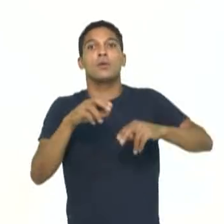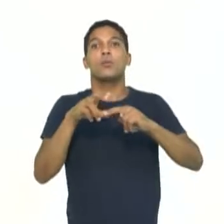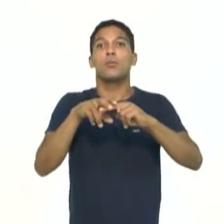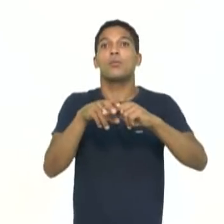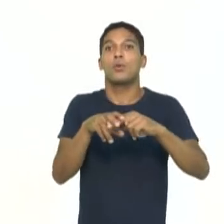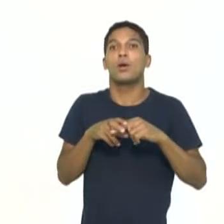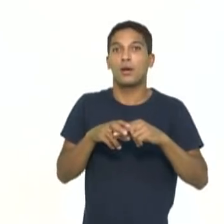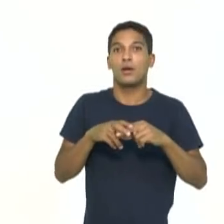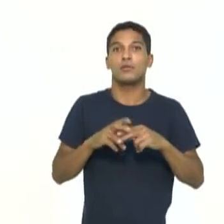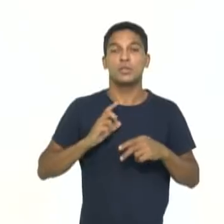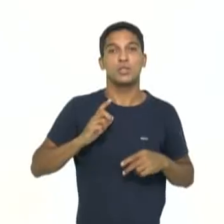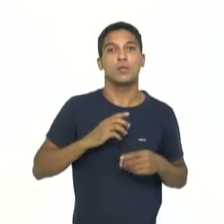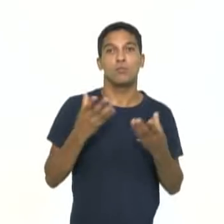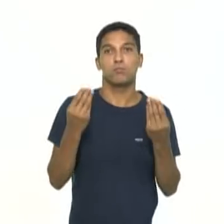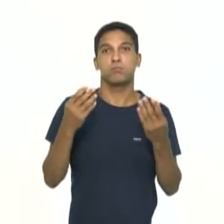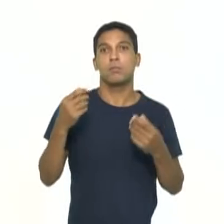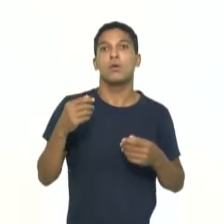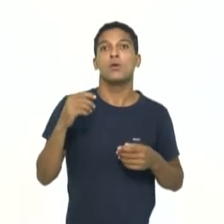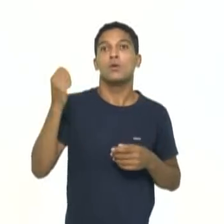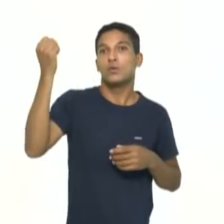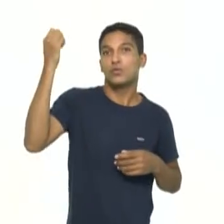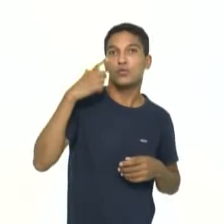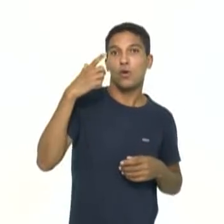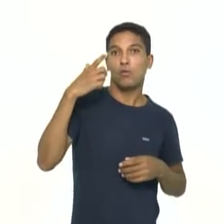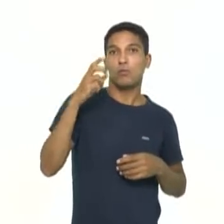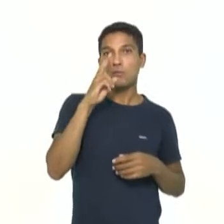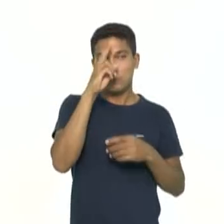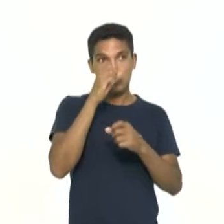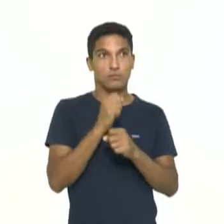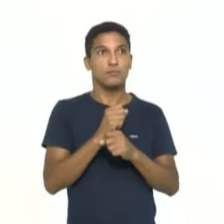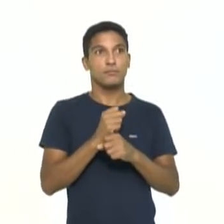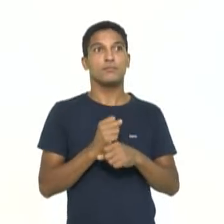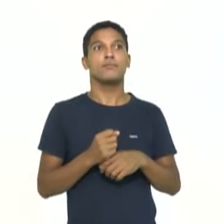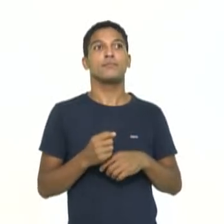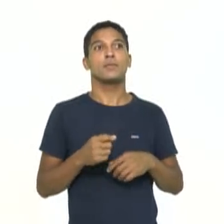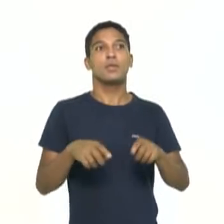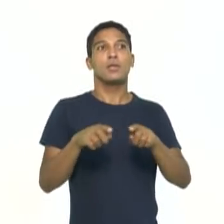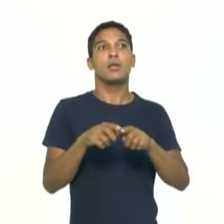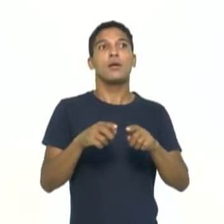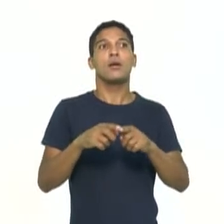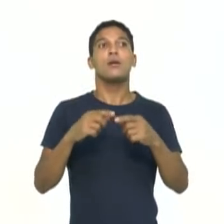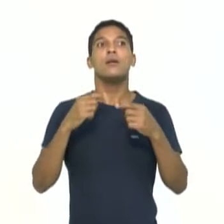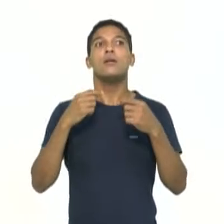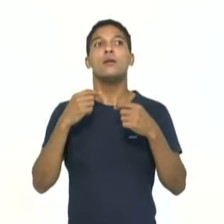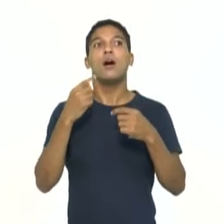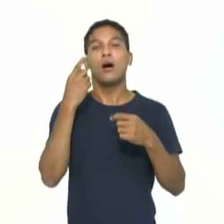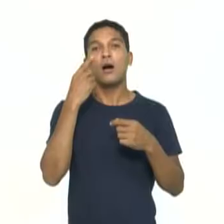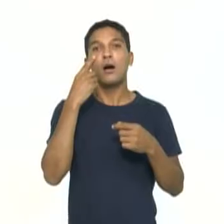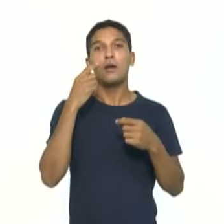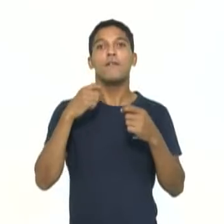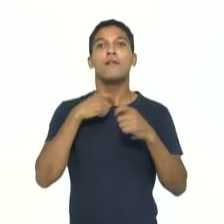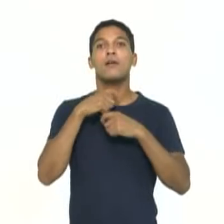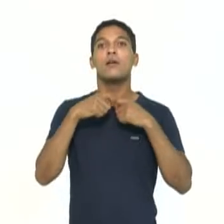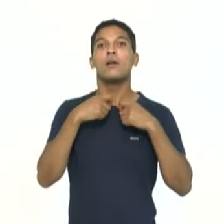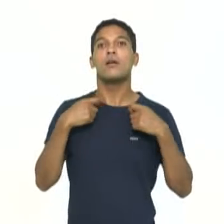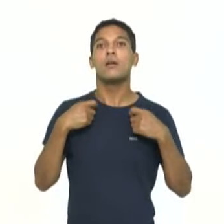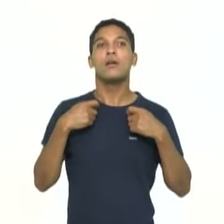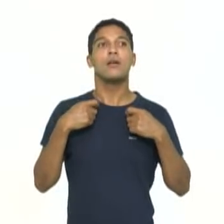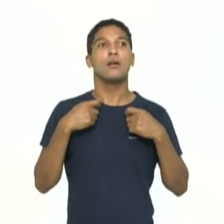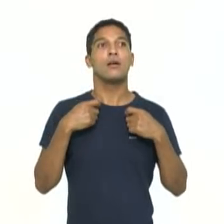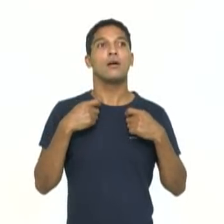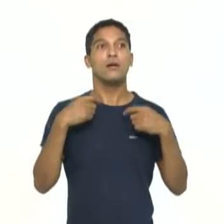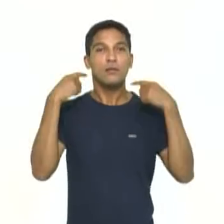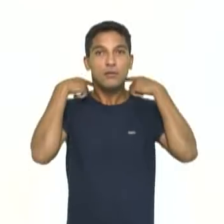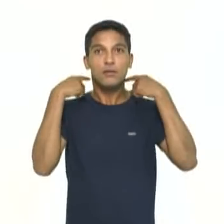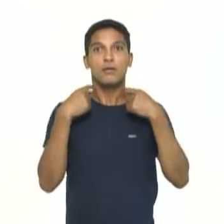de bastante sol, então a manga longa sempre tinha que estar presente ali. O lenço já um pouquinho diferente daquele era usado no pescoço,